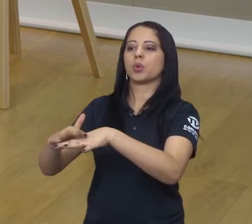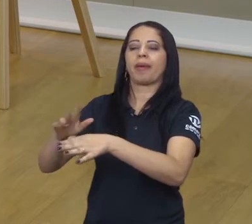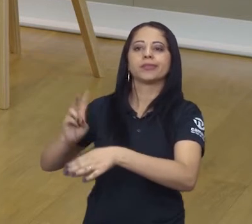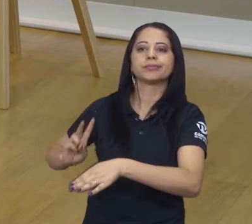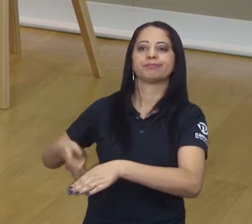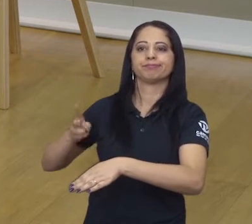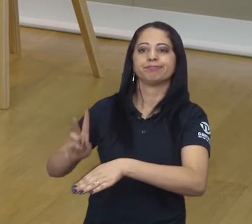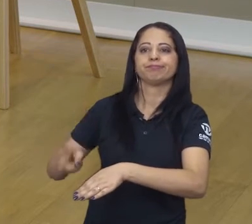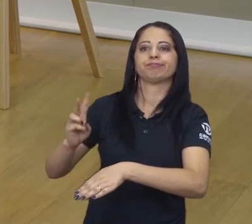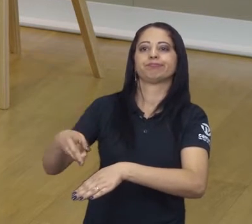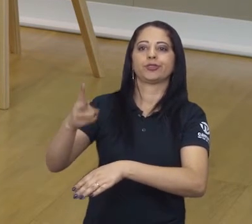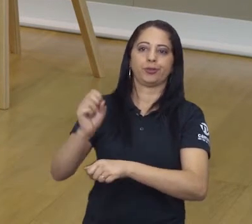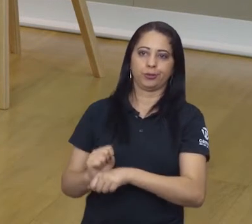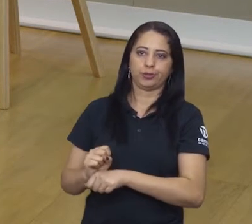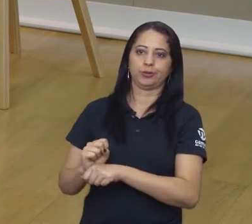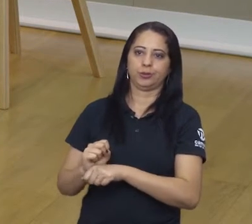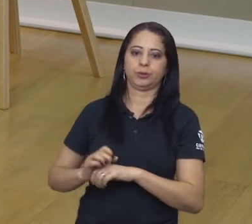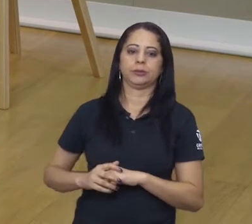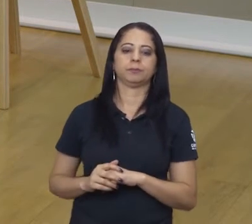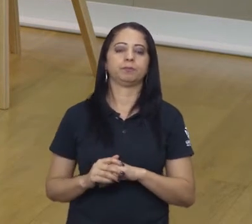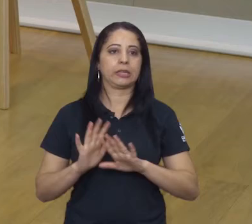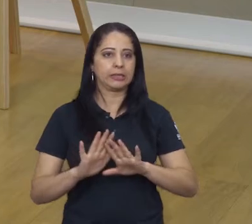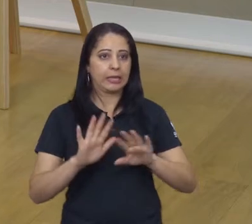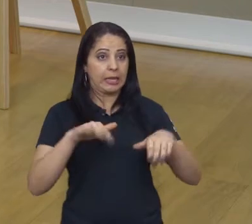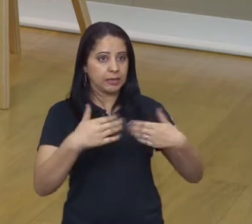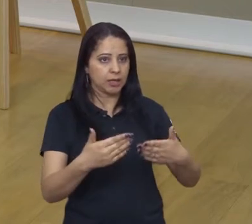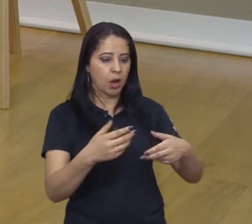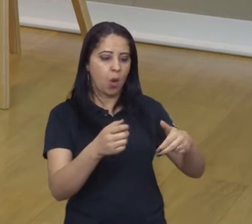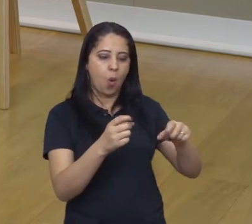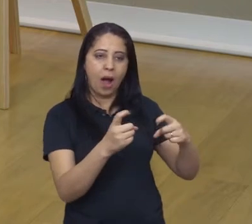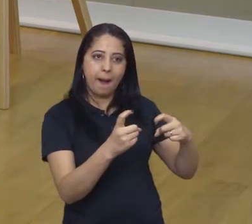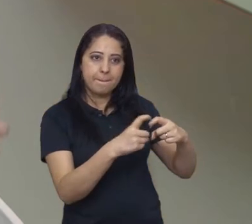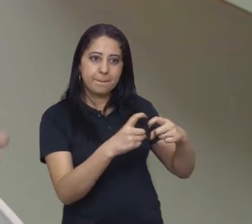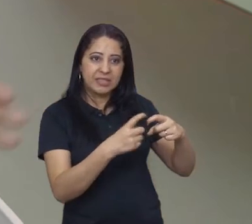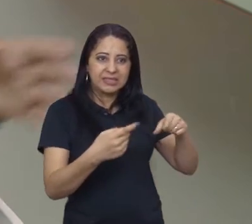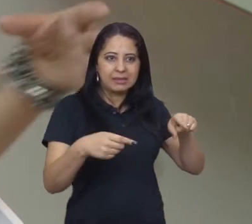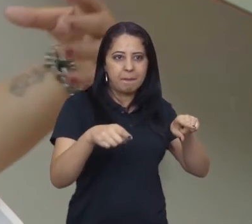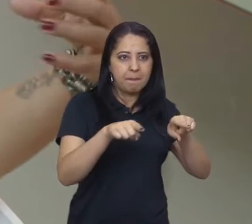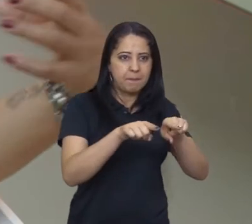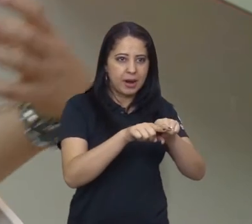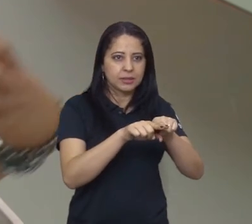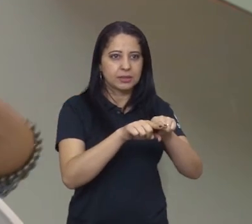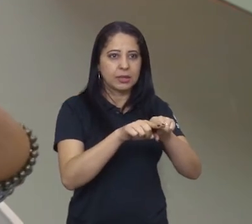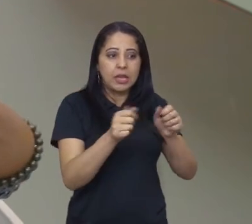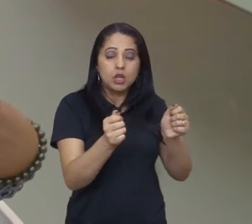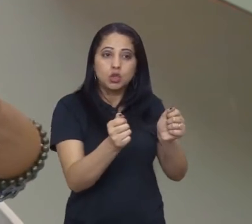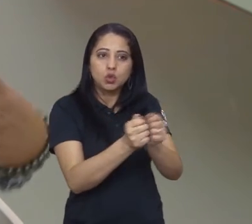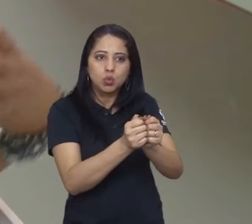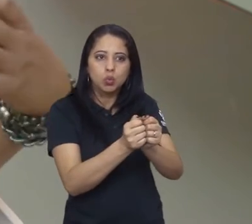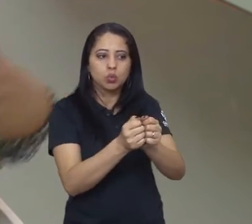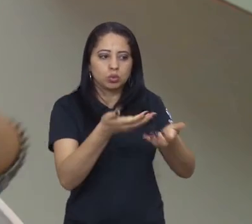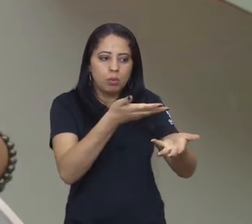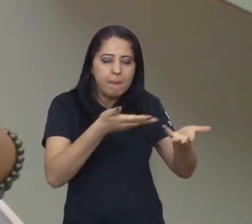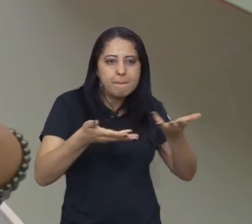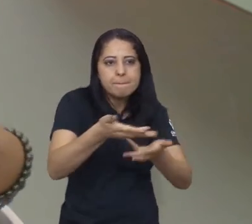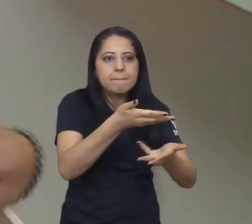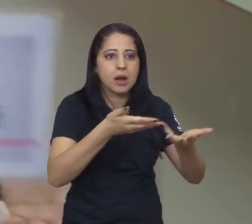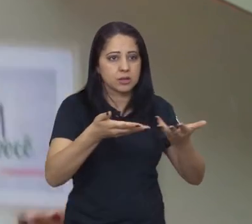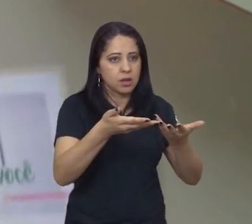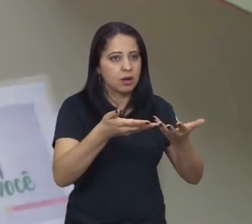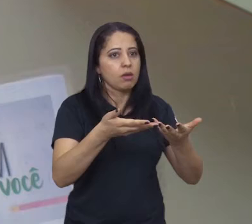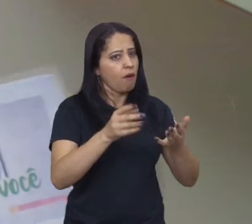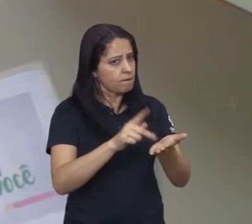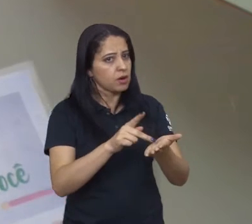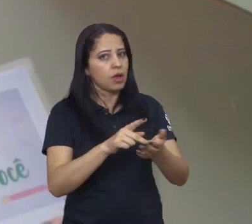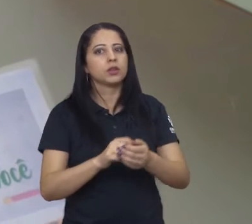Aonde é a origem de tudo e nessa medicina integrativa o paciente e o médico Eles atuam juntos né é uma parceria a gente pode